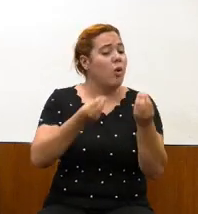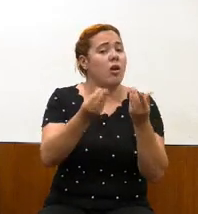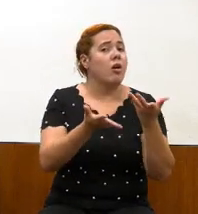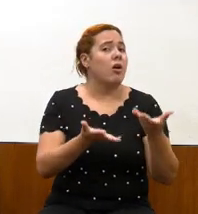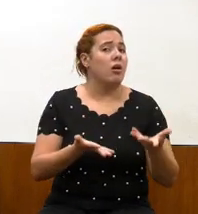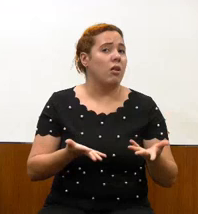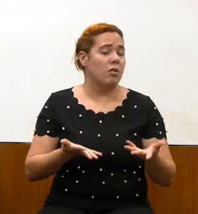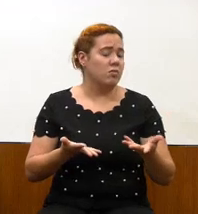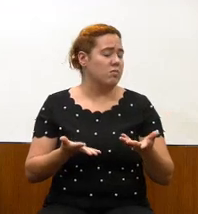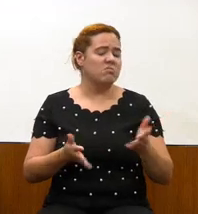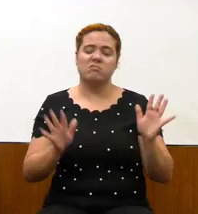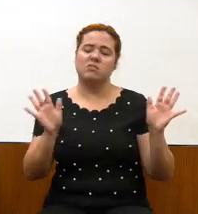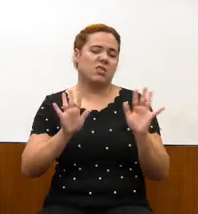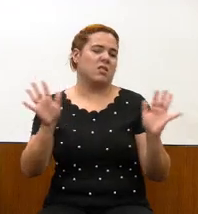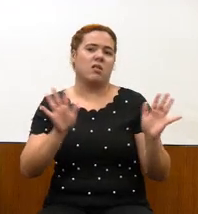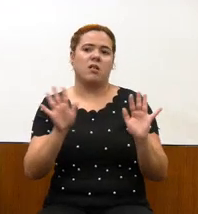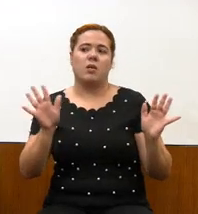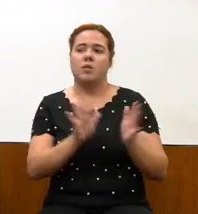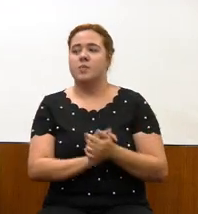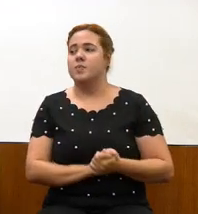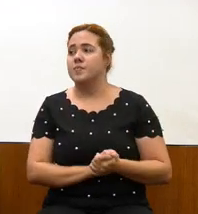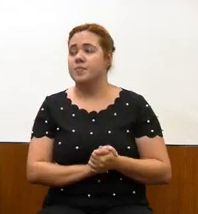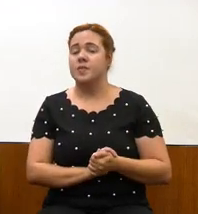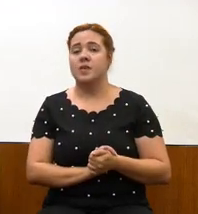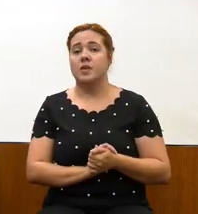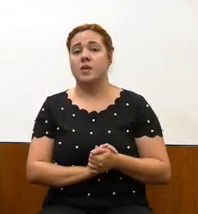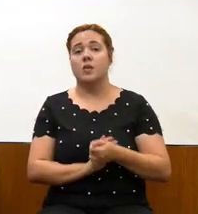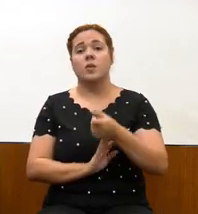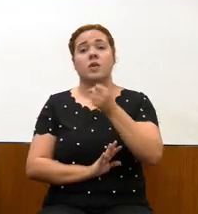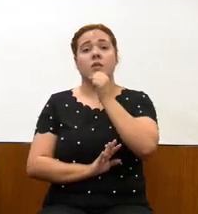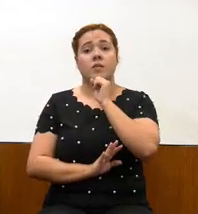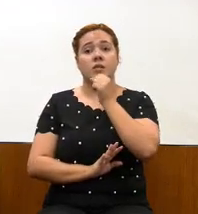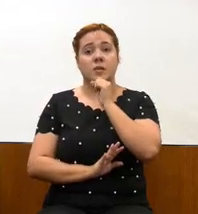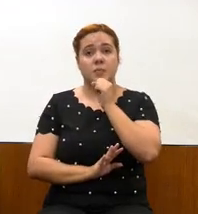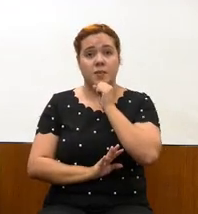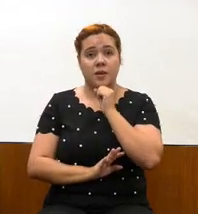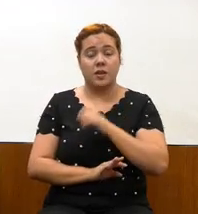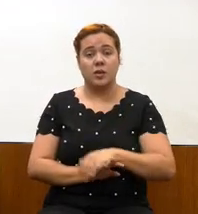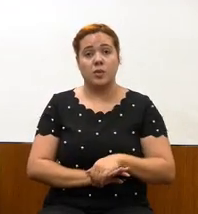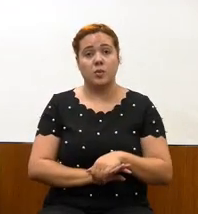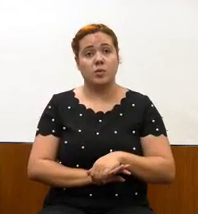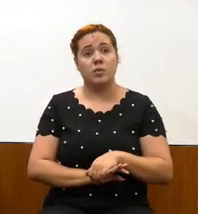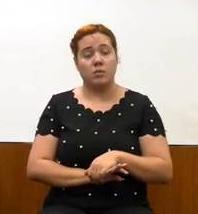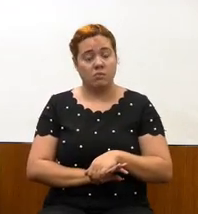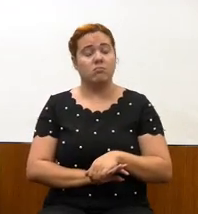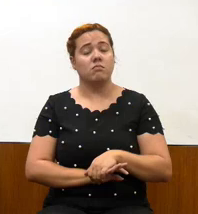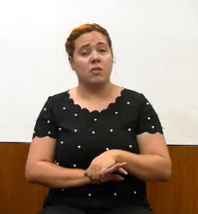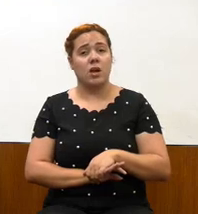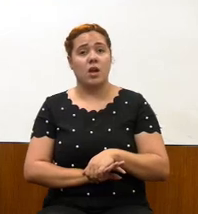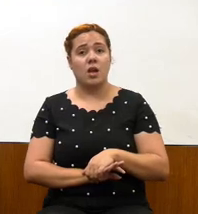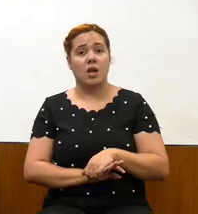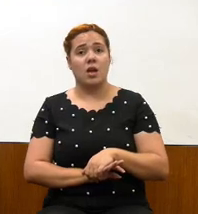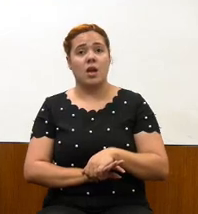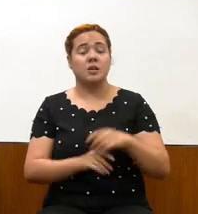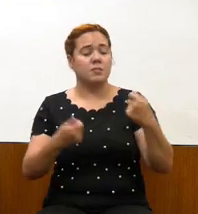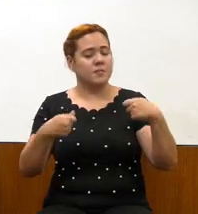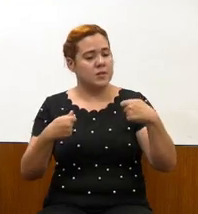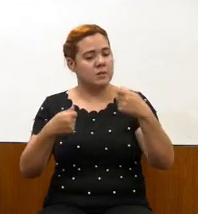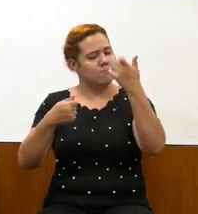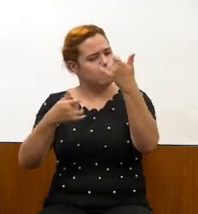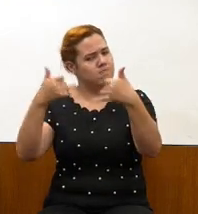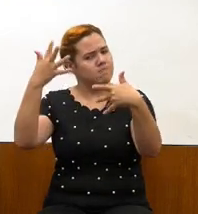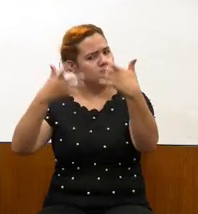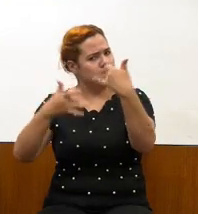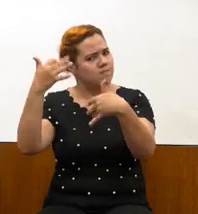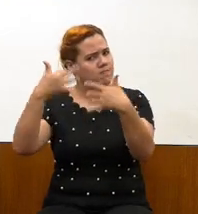fala isso da nossa própria vida. O envelhecimento, ele está presente e a gente costuma tangenciar esses assuntos.